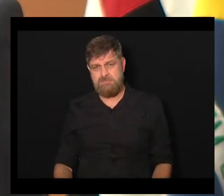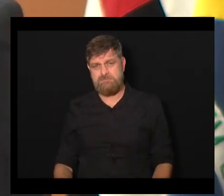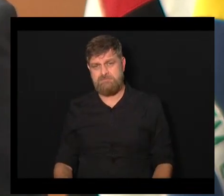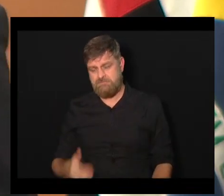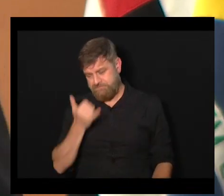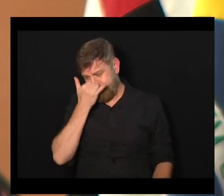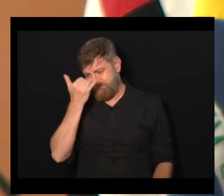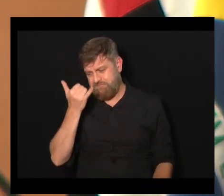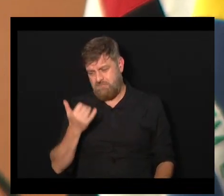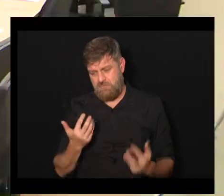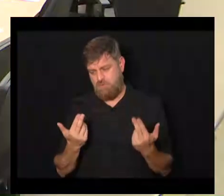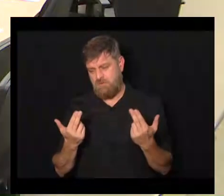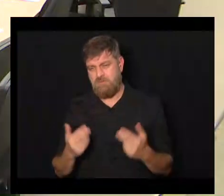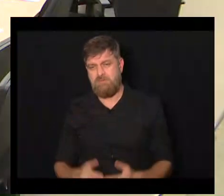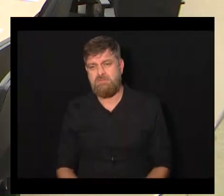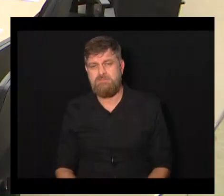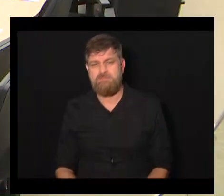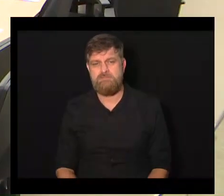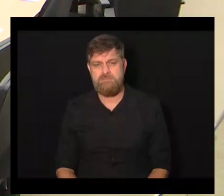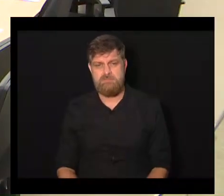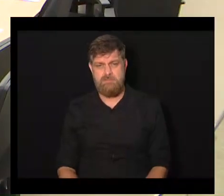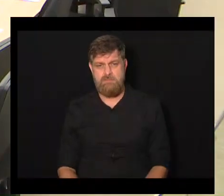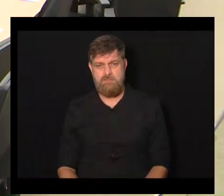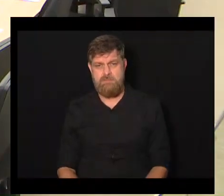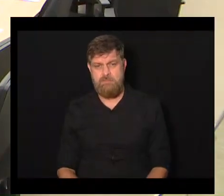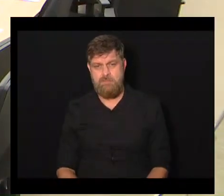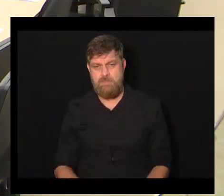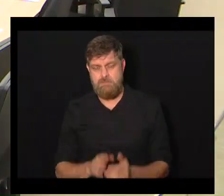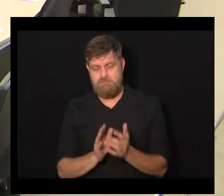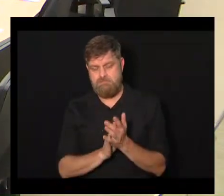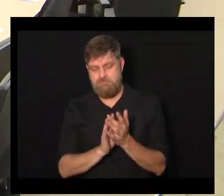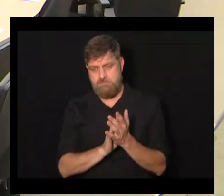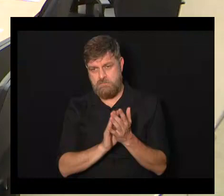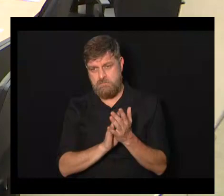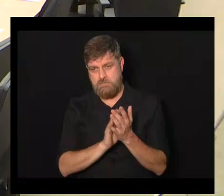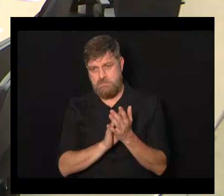caso. Obrigado, senhor presidente. Obrigado, senhor. Vereador